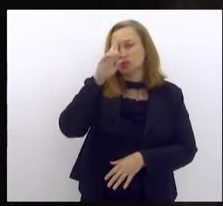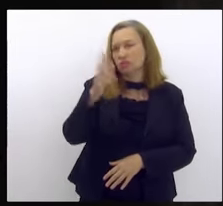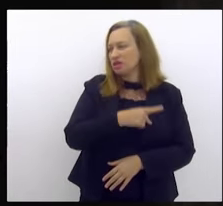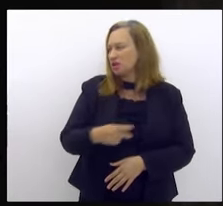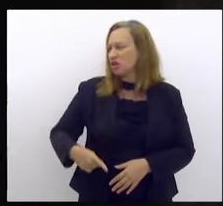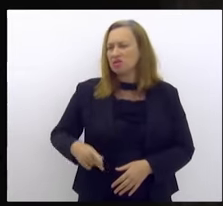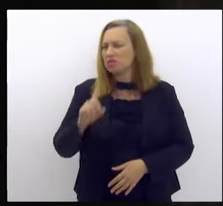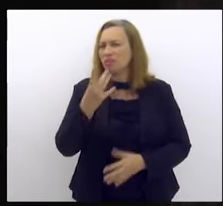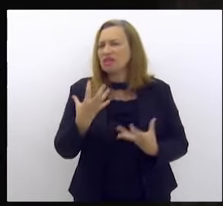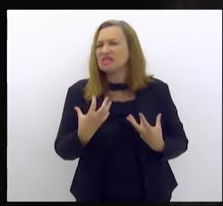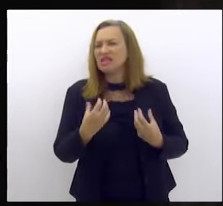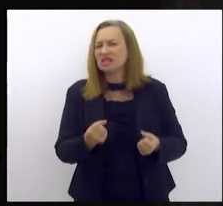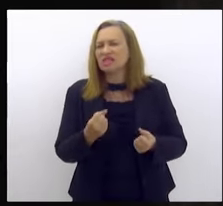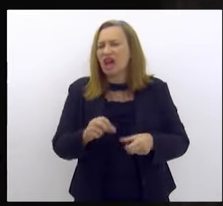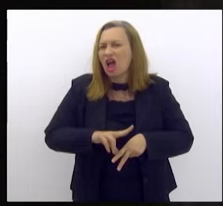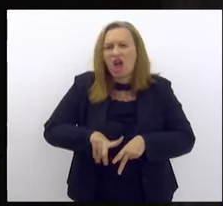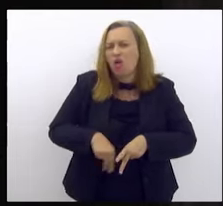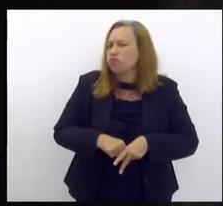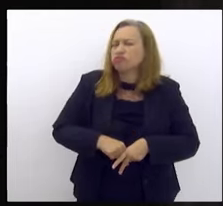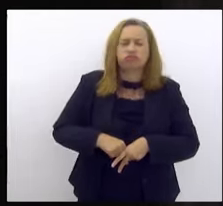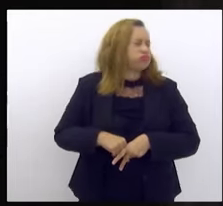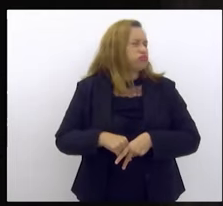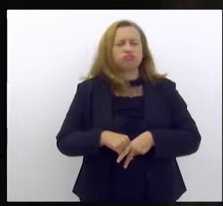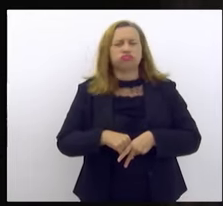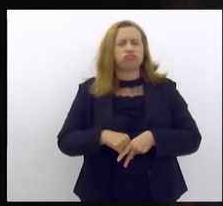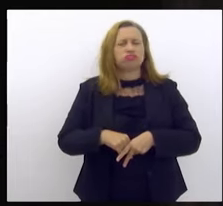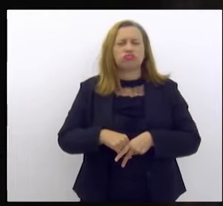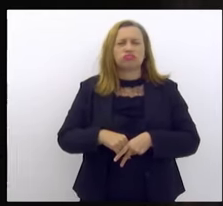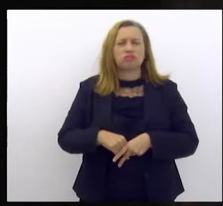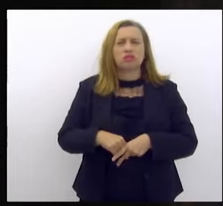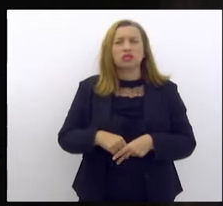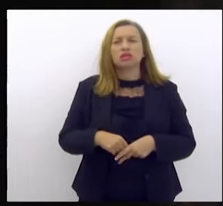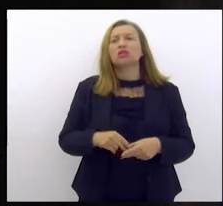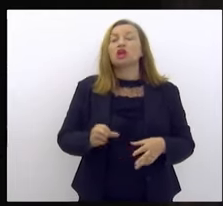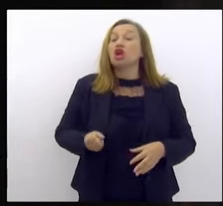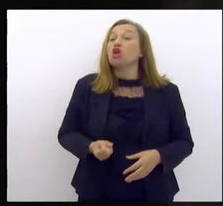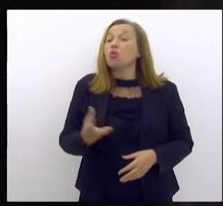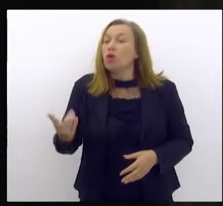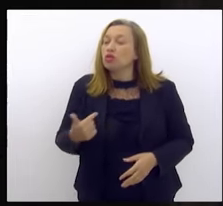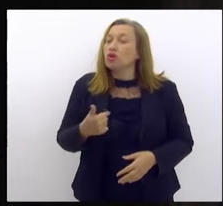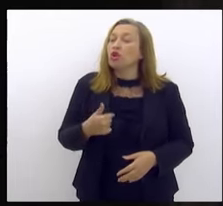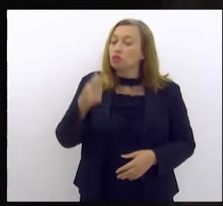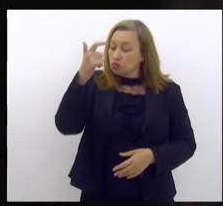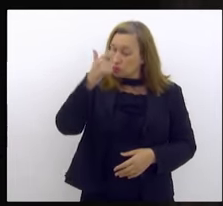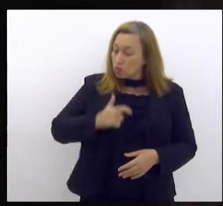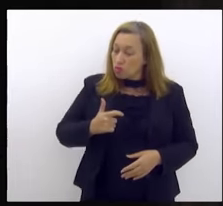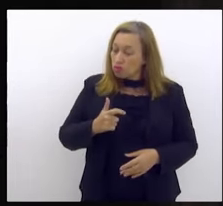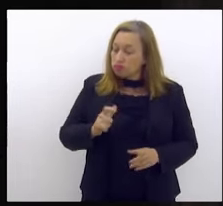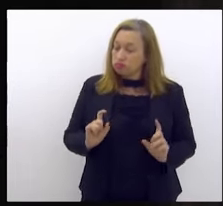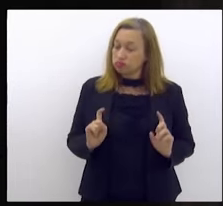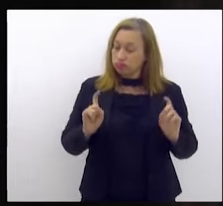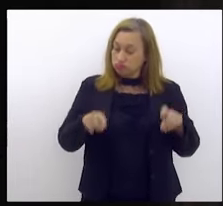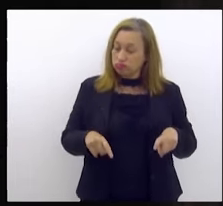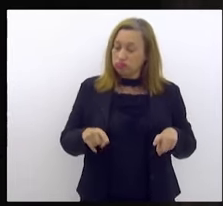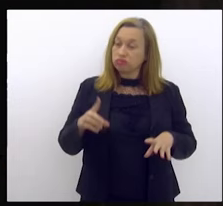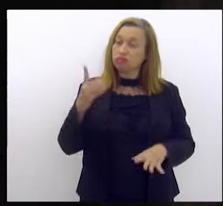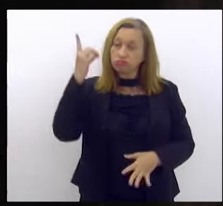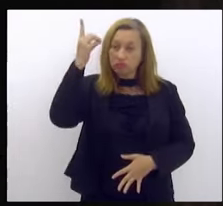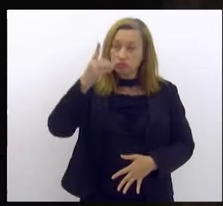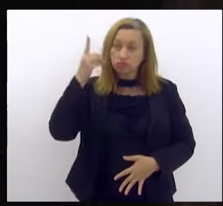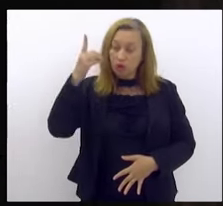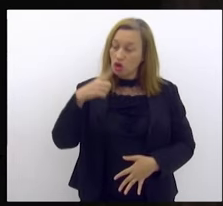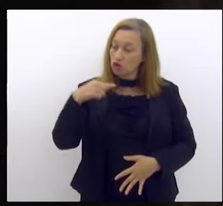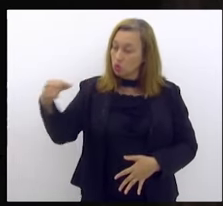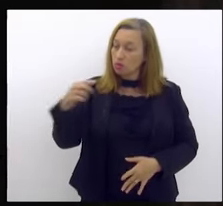o rouba mais faz, não dá para aceitar. Não dá para aceitar. Enquanto eu estiver parlamentar, chancelado, tutelado pelo